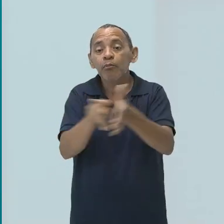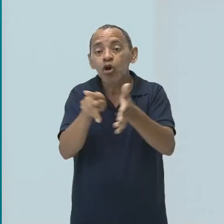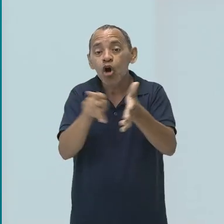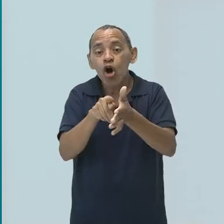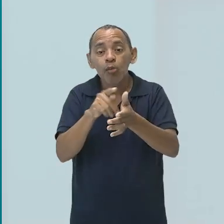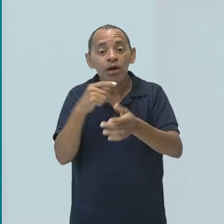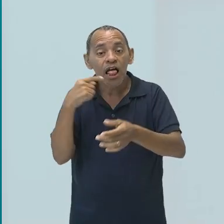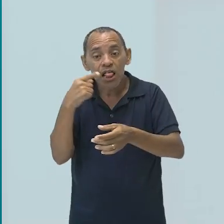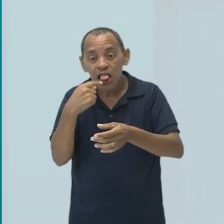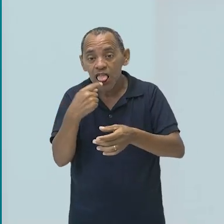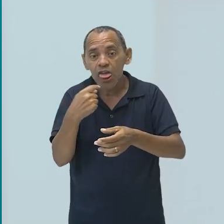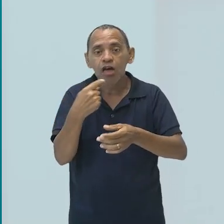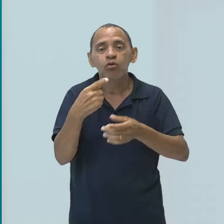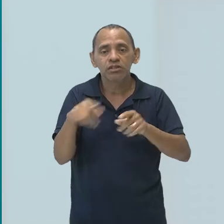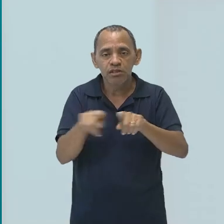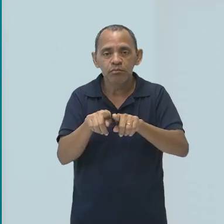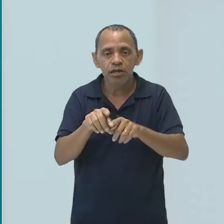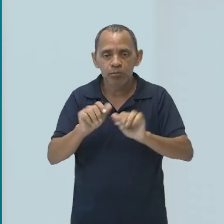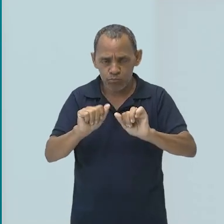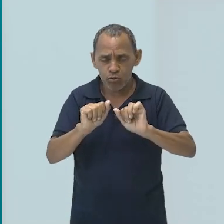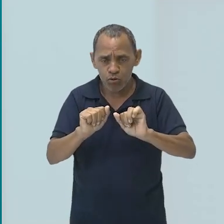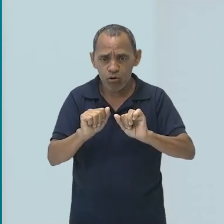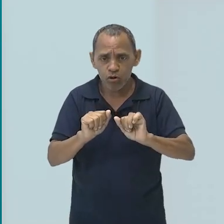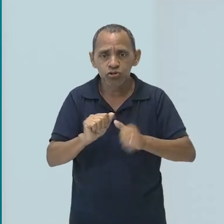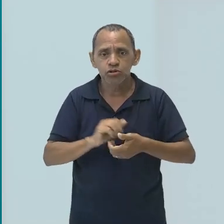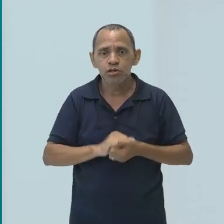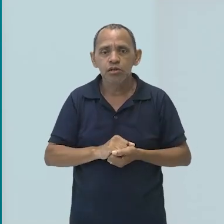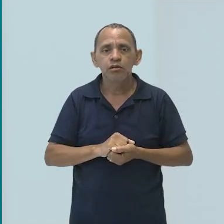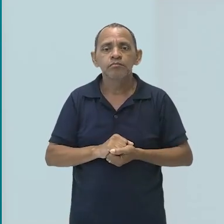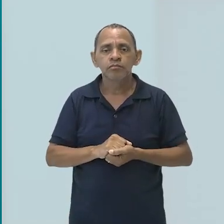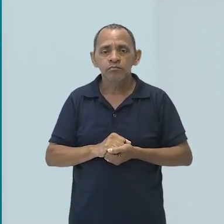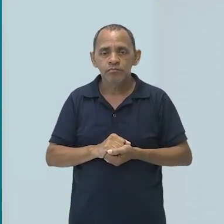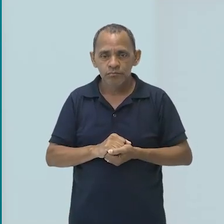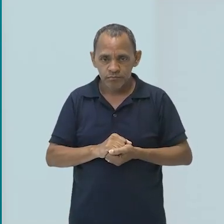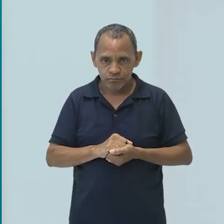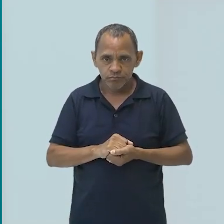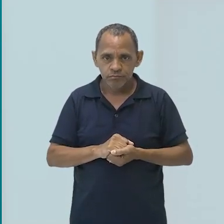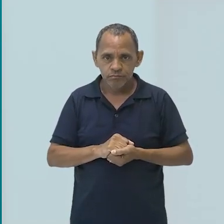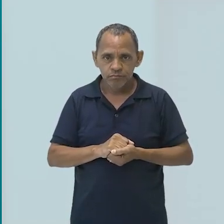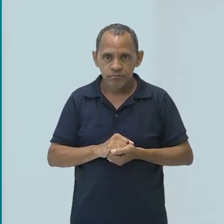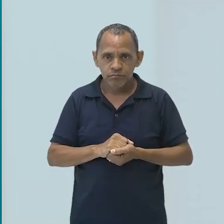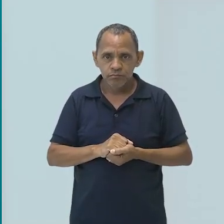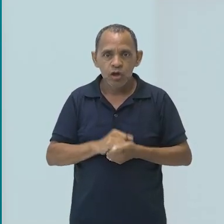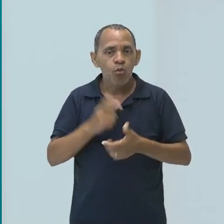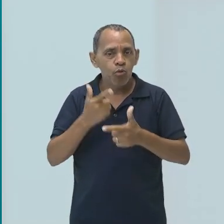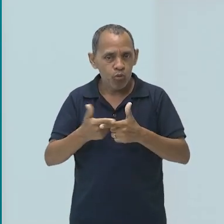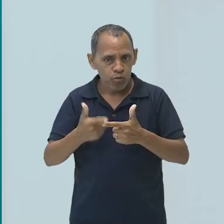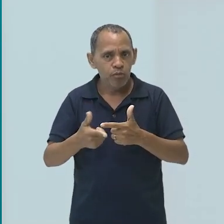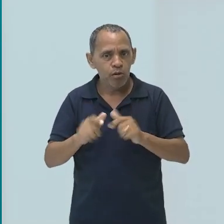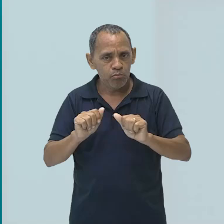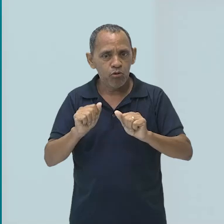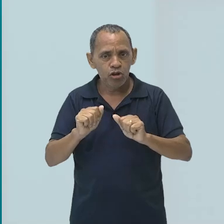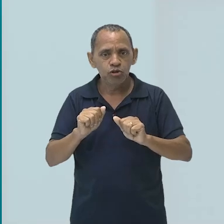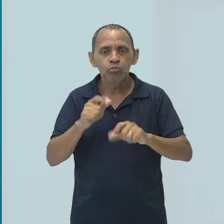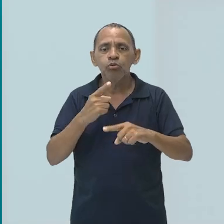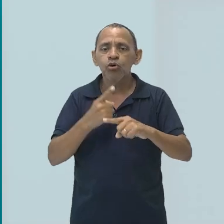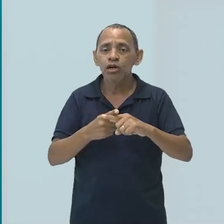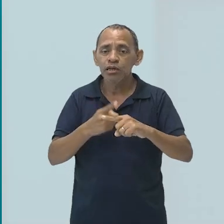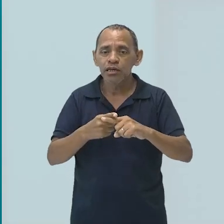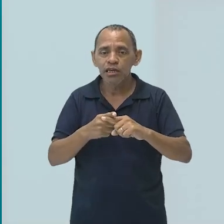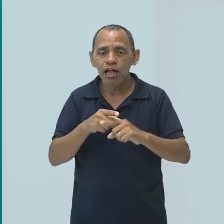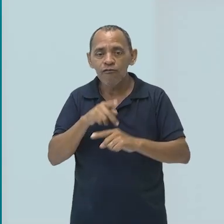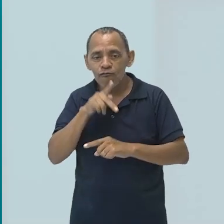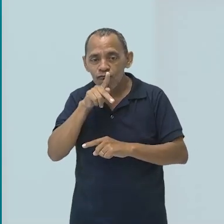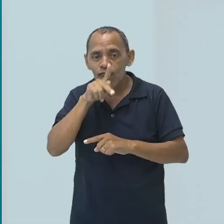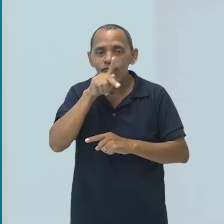até chegar aqui a lesionar a mandíbula dessa vítima, já que ela está fazendo muita força nesse momento, ok?